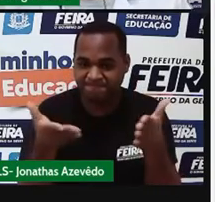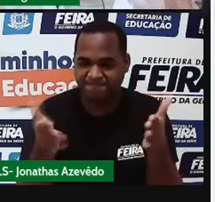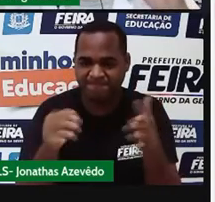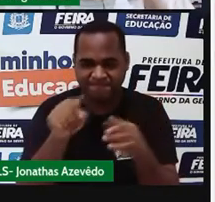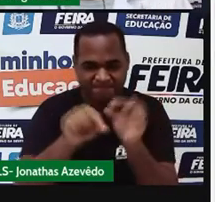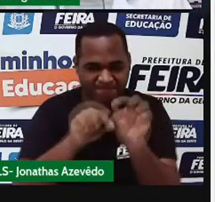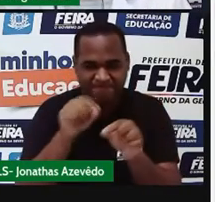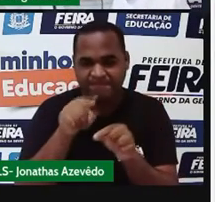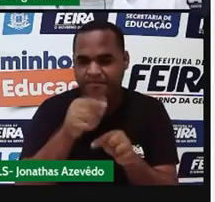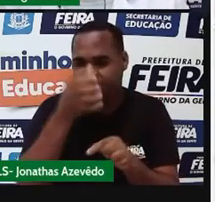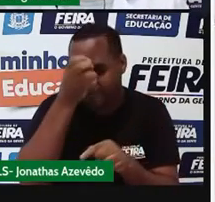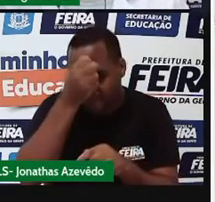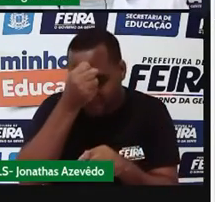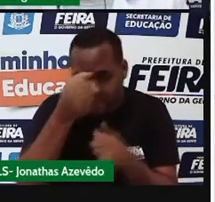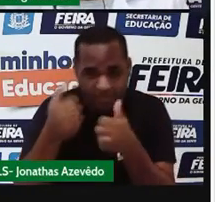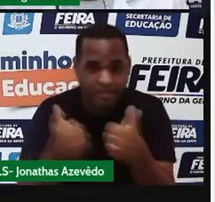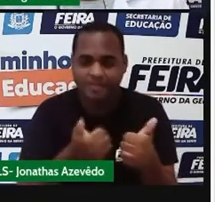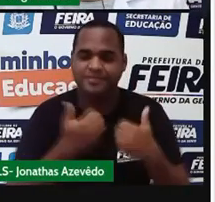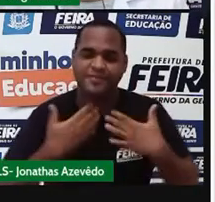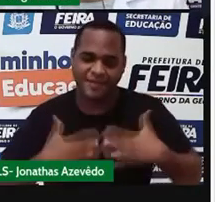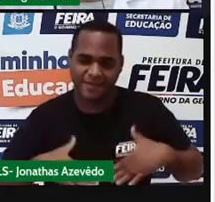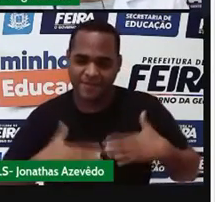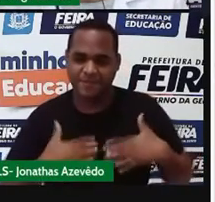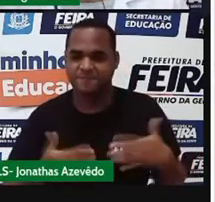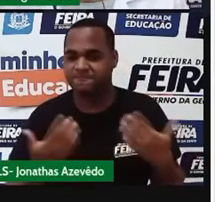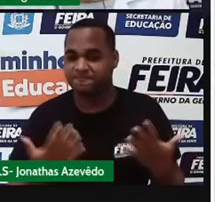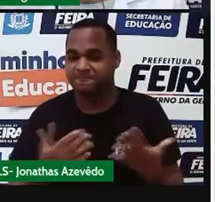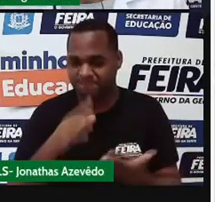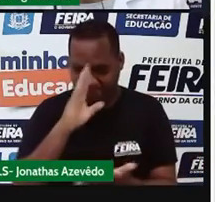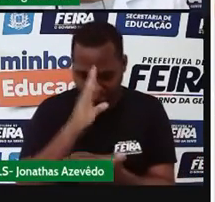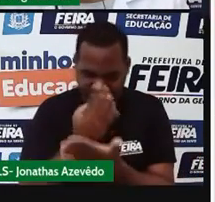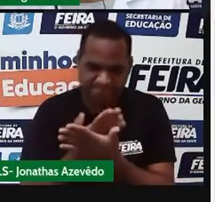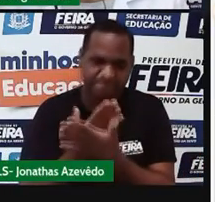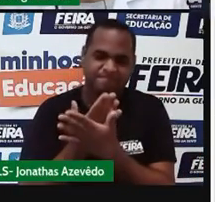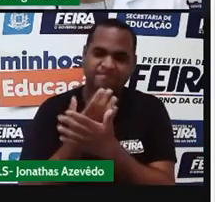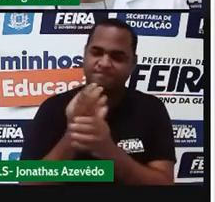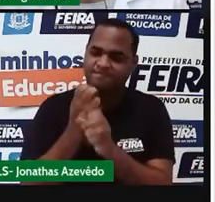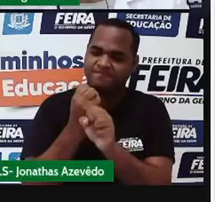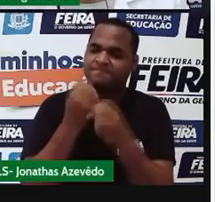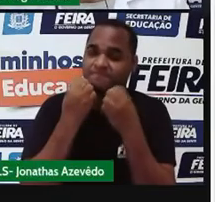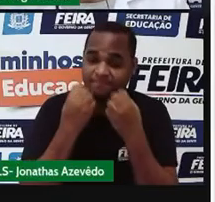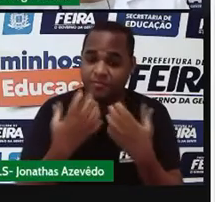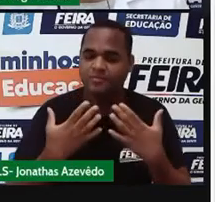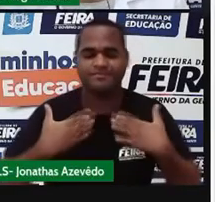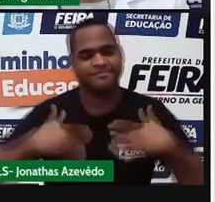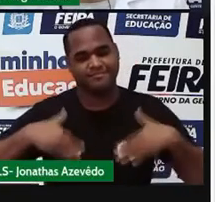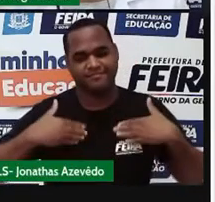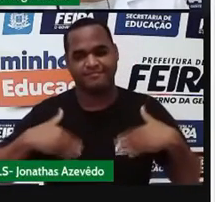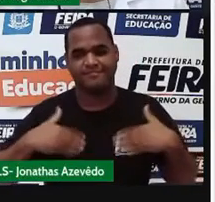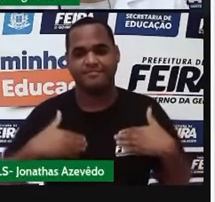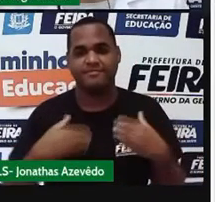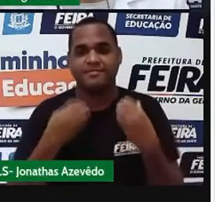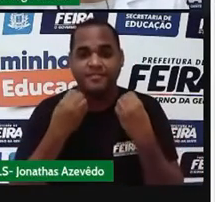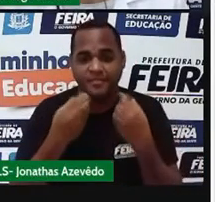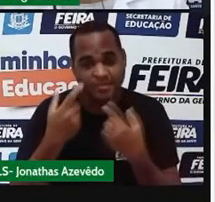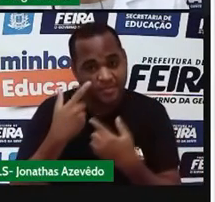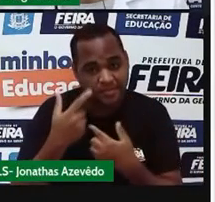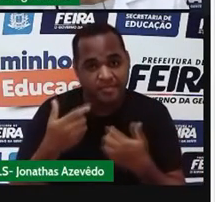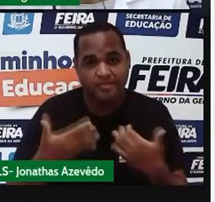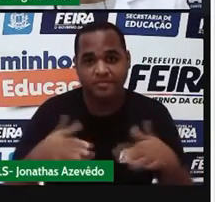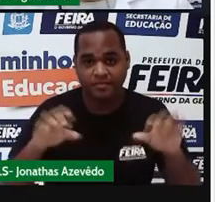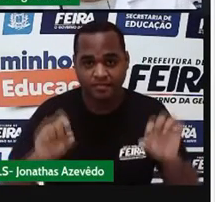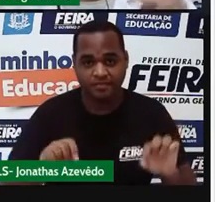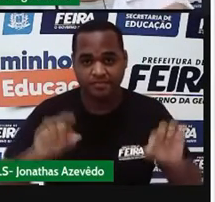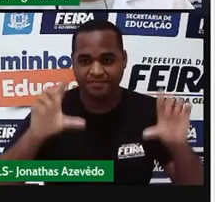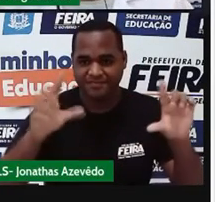tudo tranquilo eu acredito que sim então a gente vai avançar certo e olha só na tela para